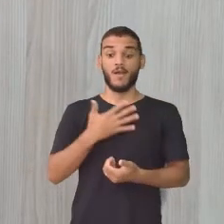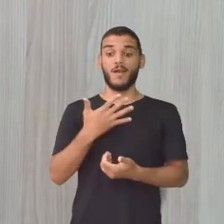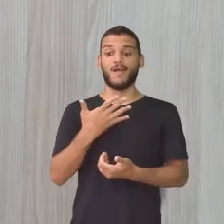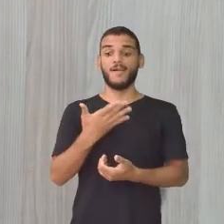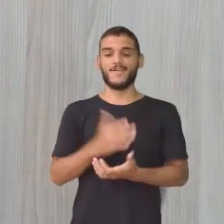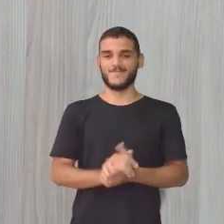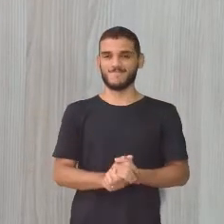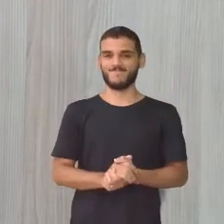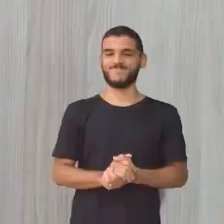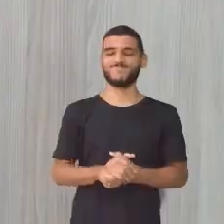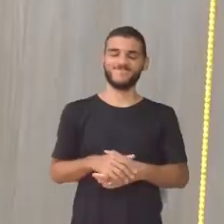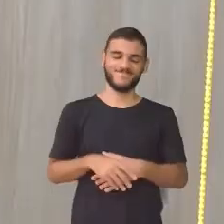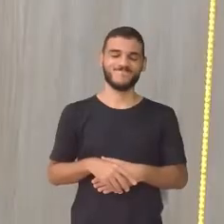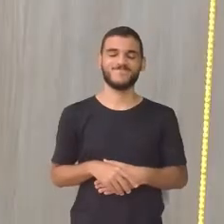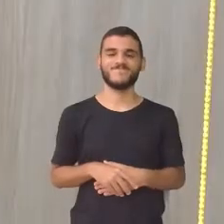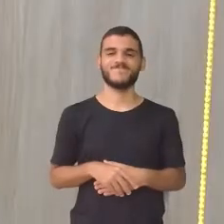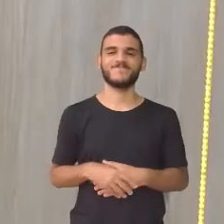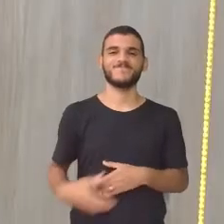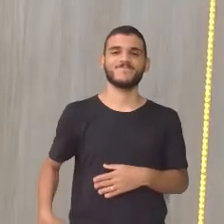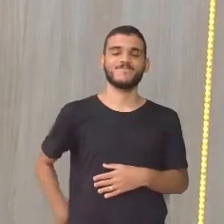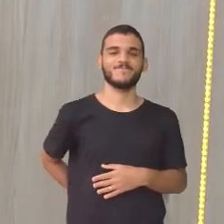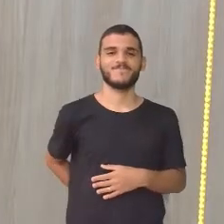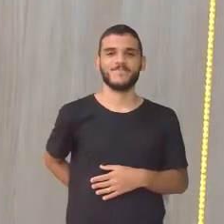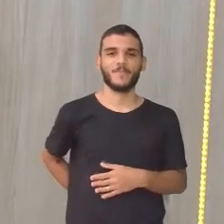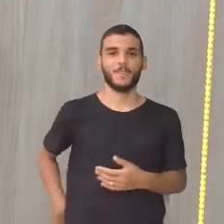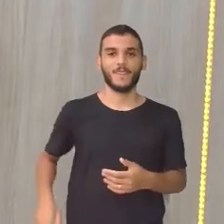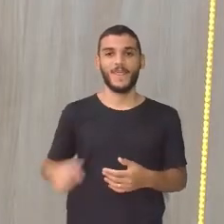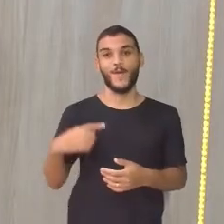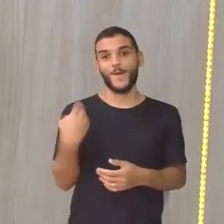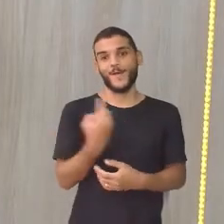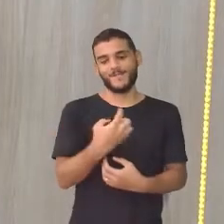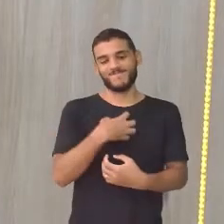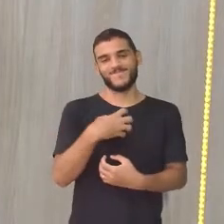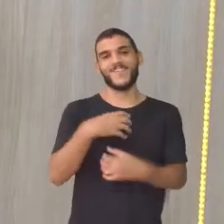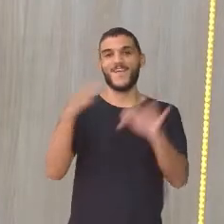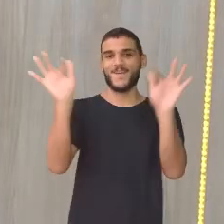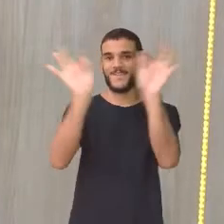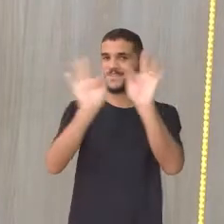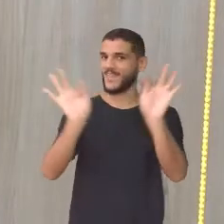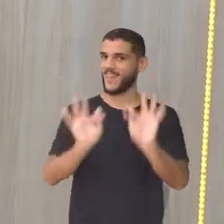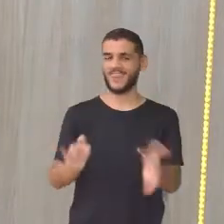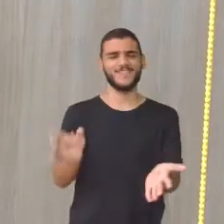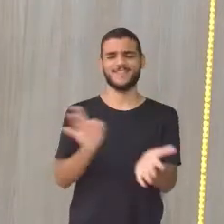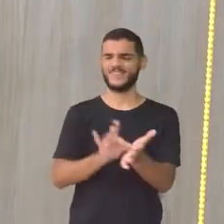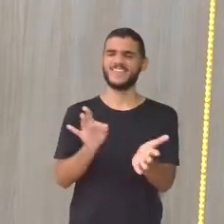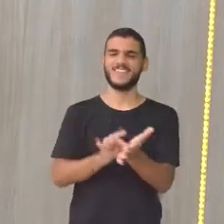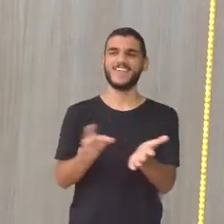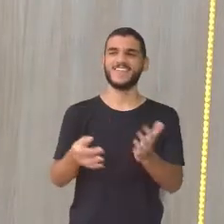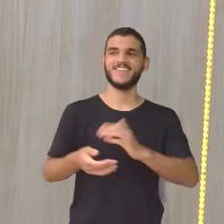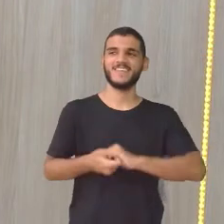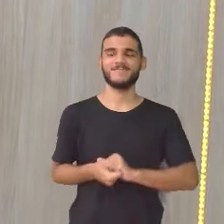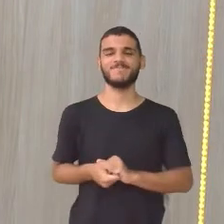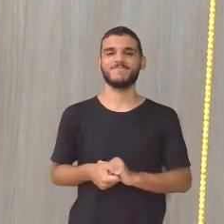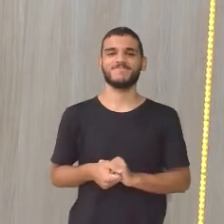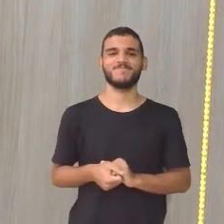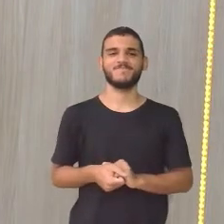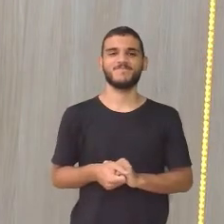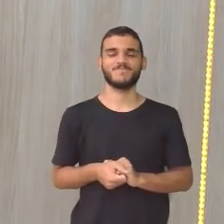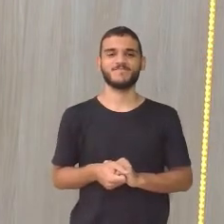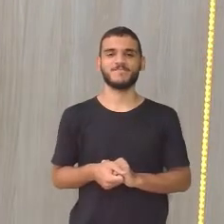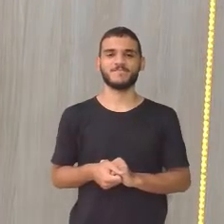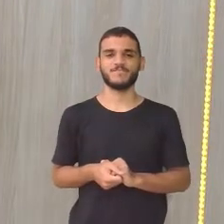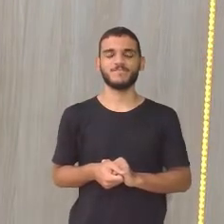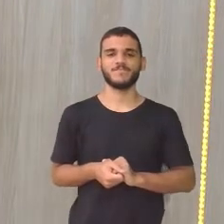presente é sempre uma surpresa, não é? É. Alegra o coração, deixa assim, o coração tum, tum, tum, né? Quando a gente é